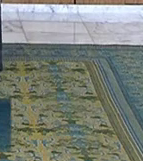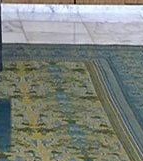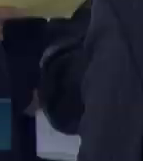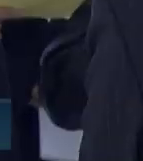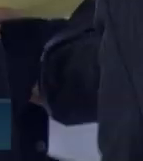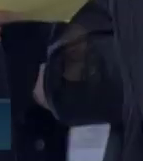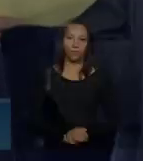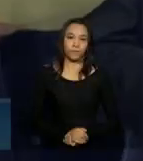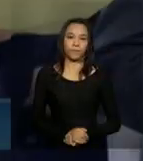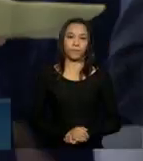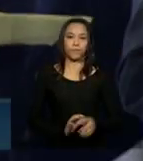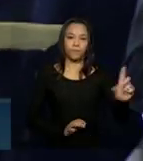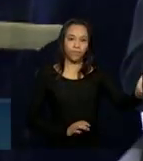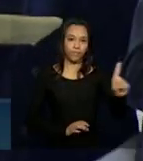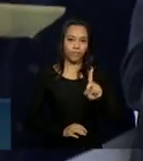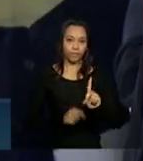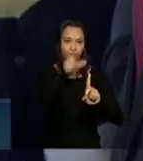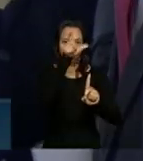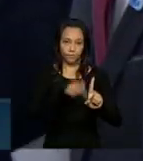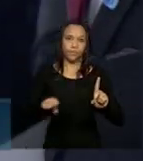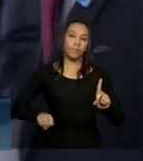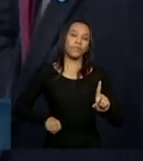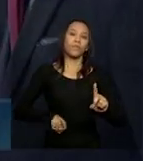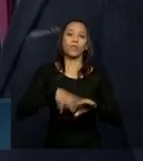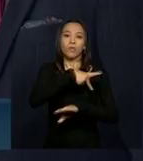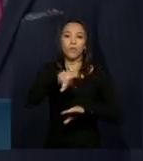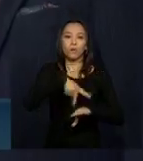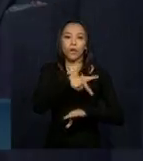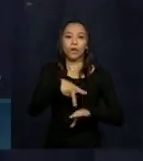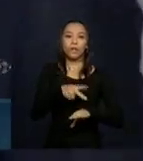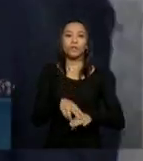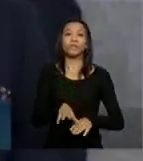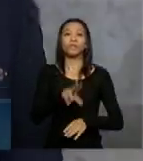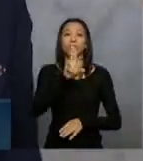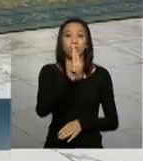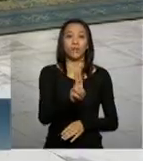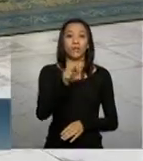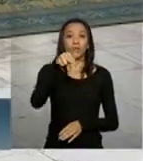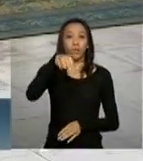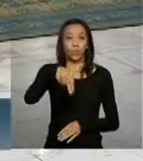O embaixador da República da Hungria, Norbert Konkoly.